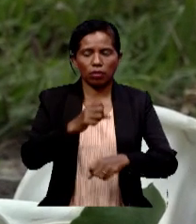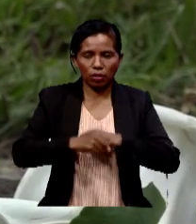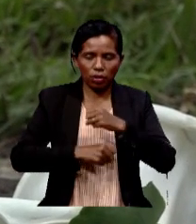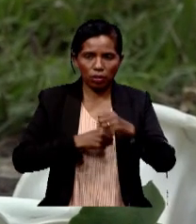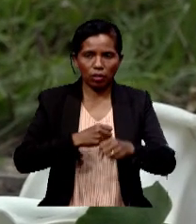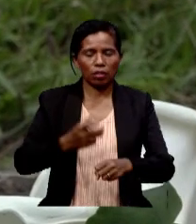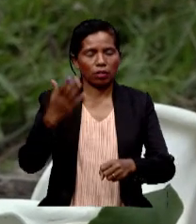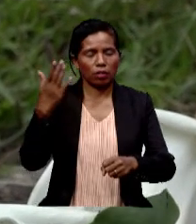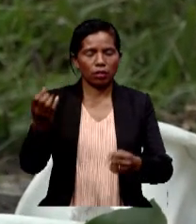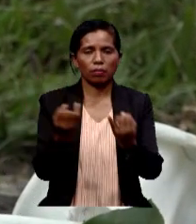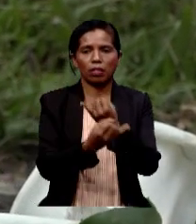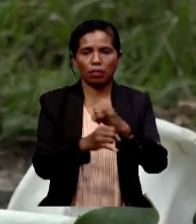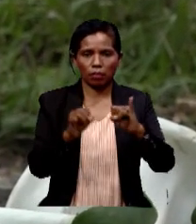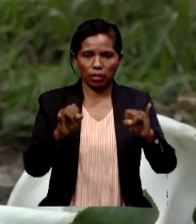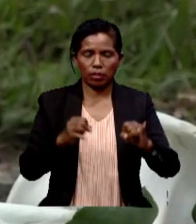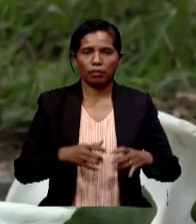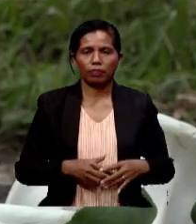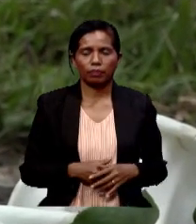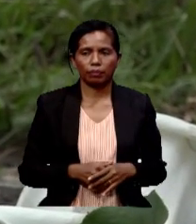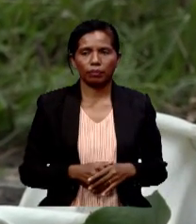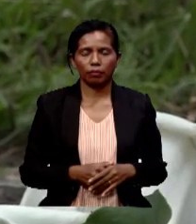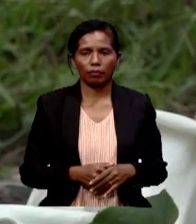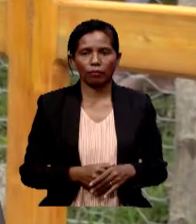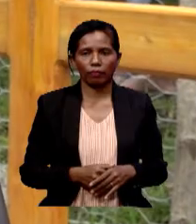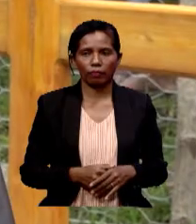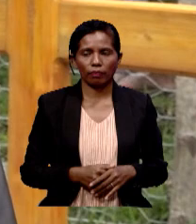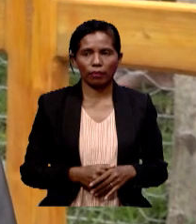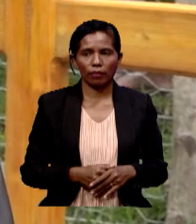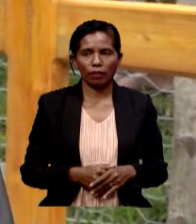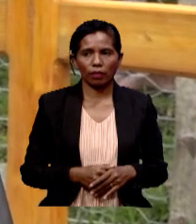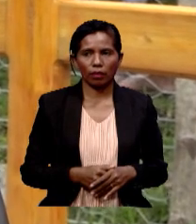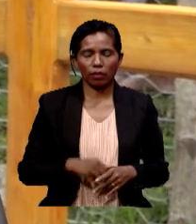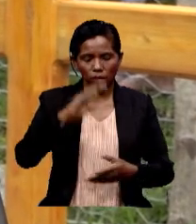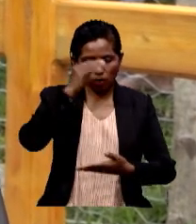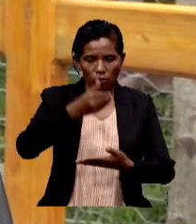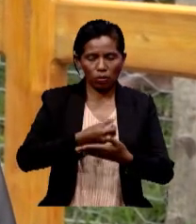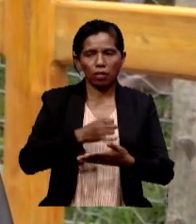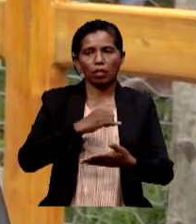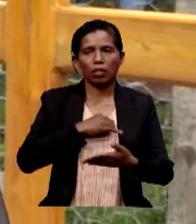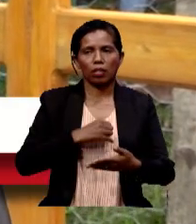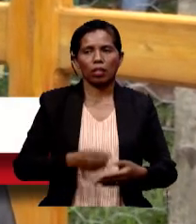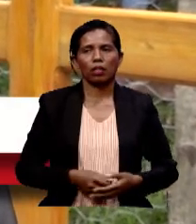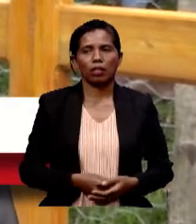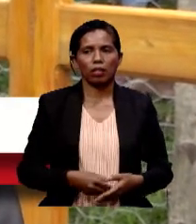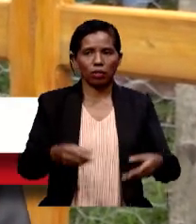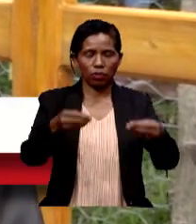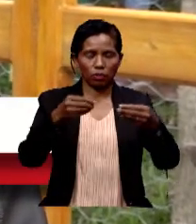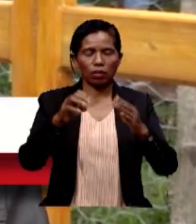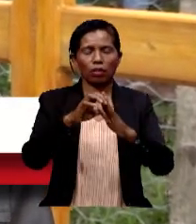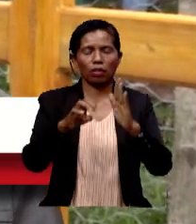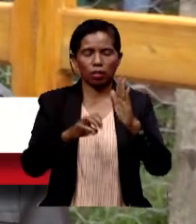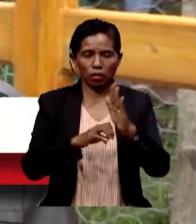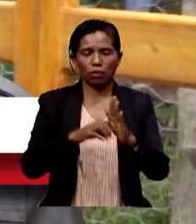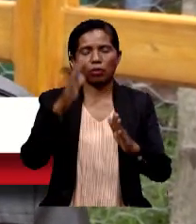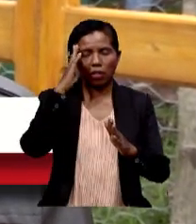e a luta ba independência. Saluan, how? Atu fodet dan istaru karik istaru